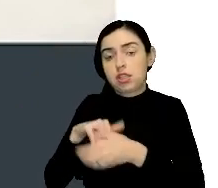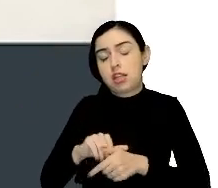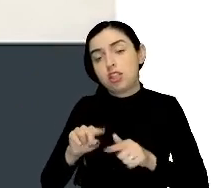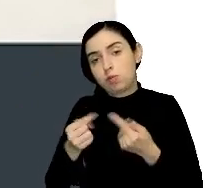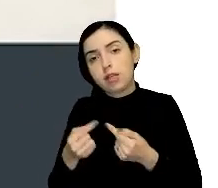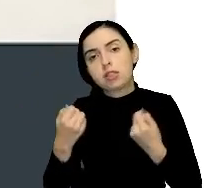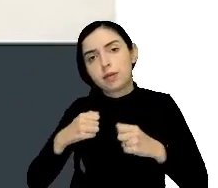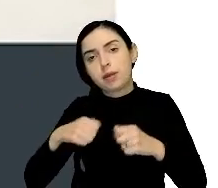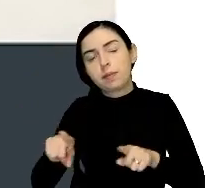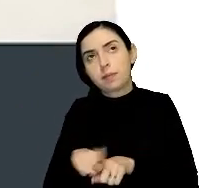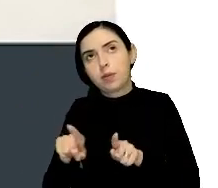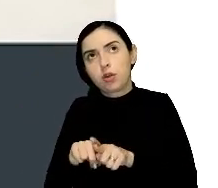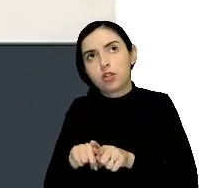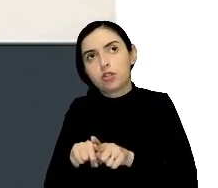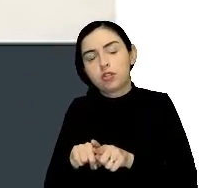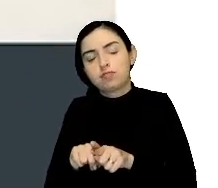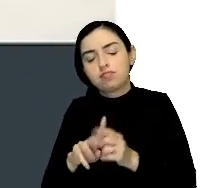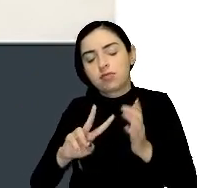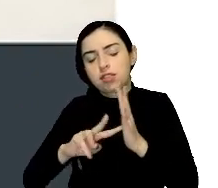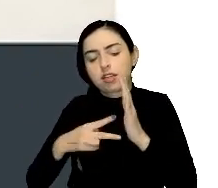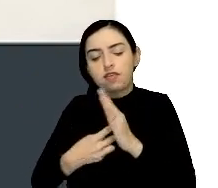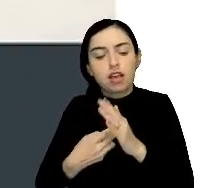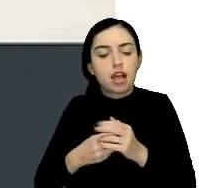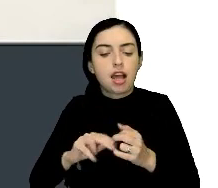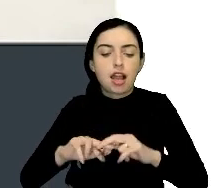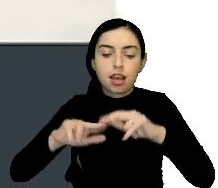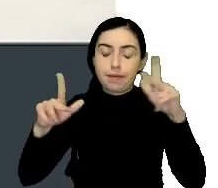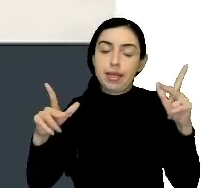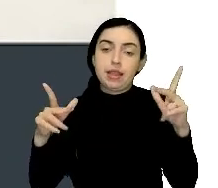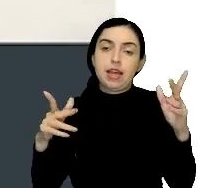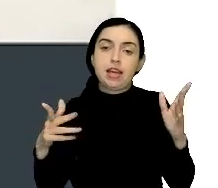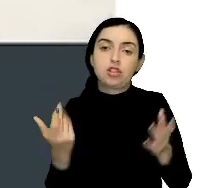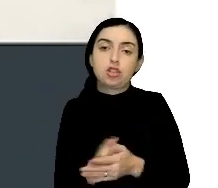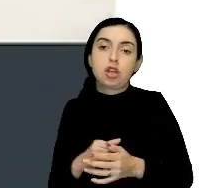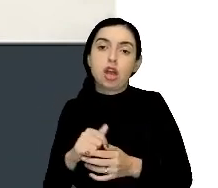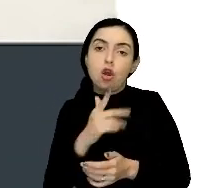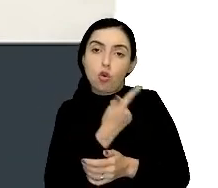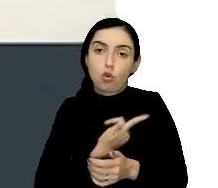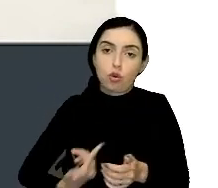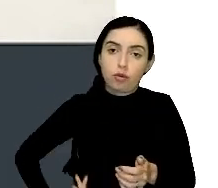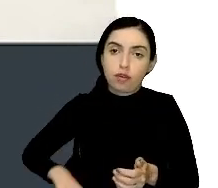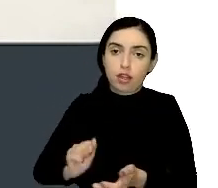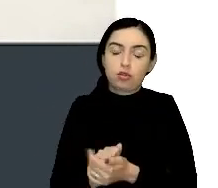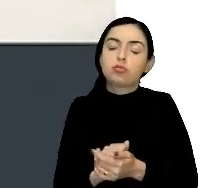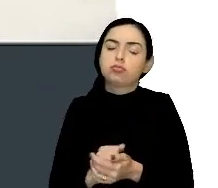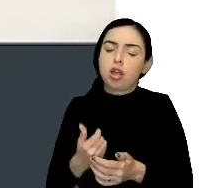pode também significar uma independência desses órgãos com relação ao governo, que é bastante positivo.